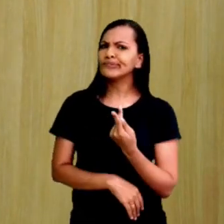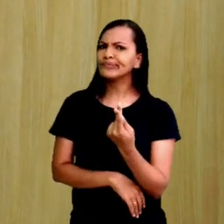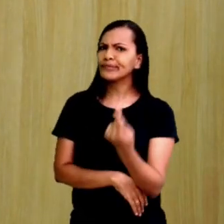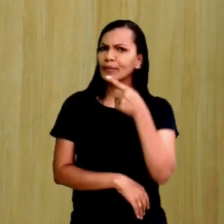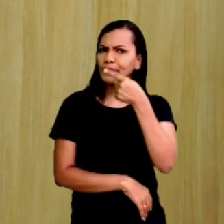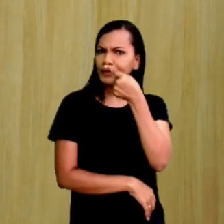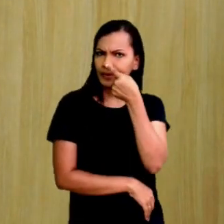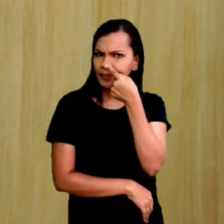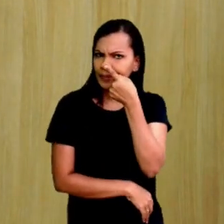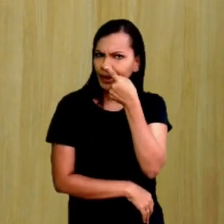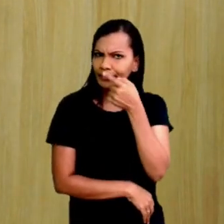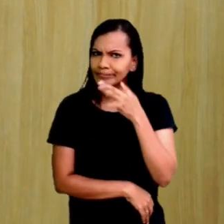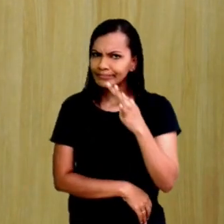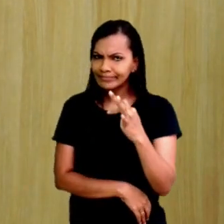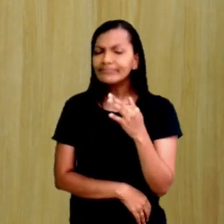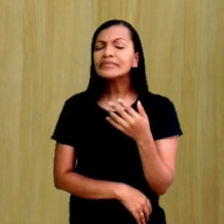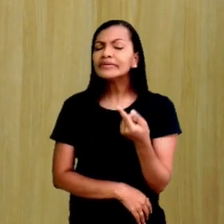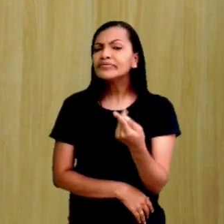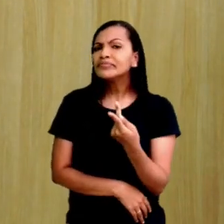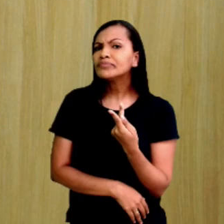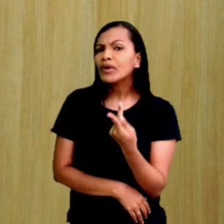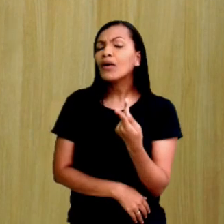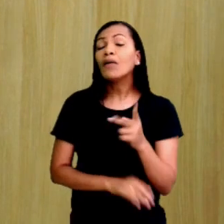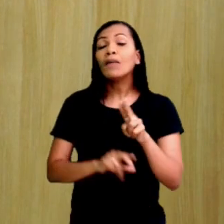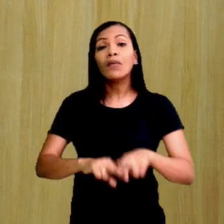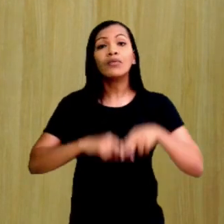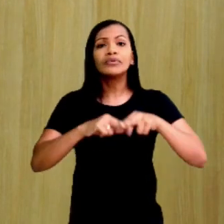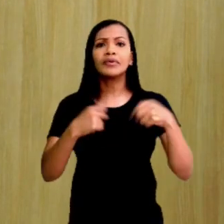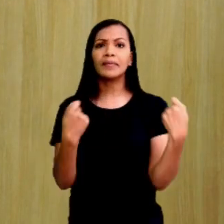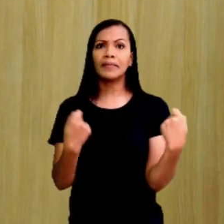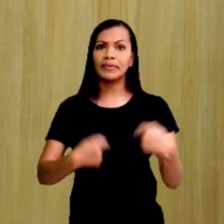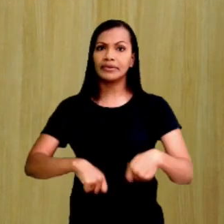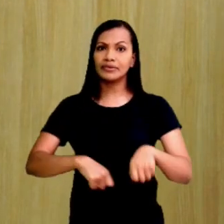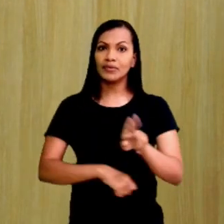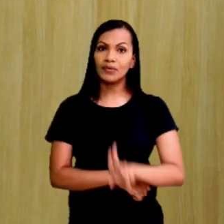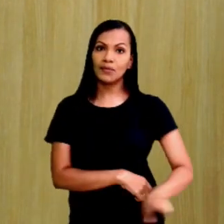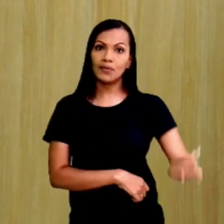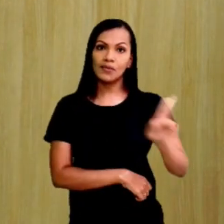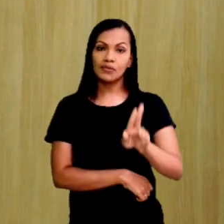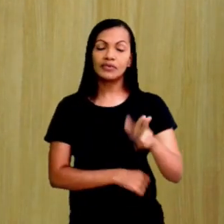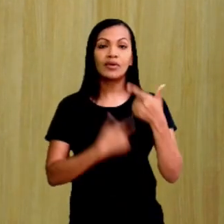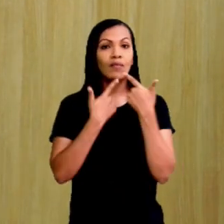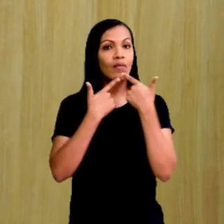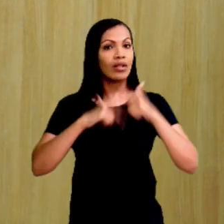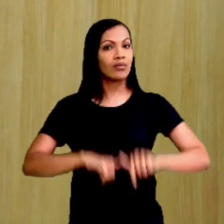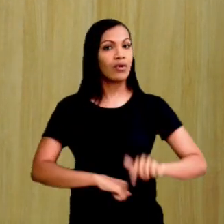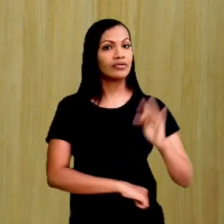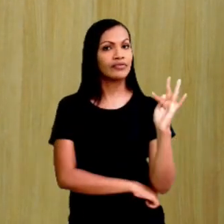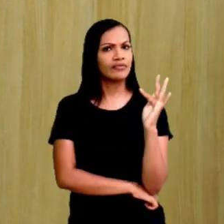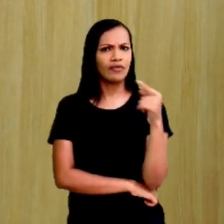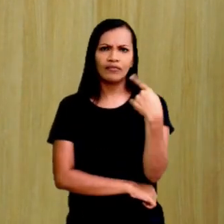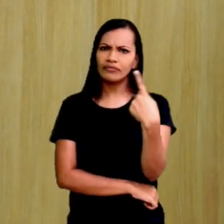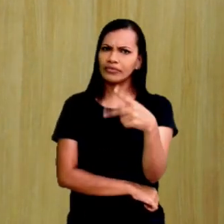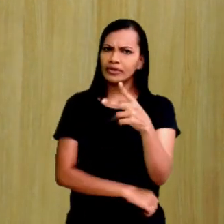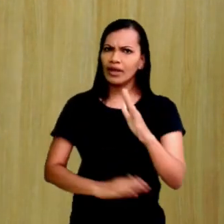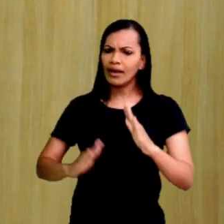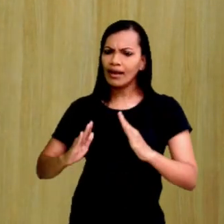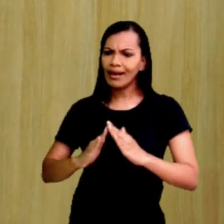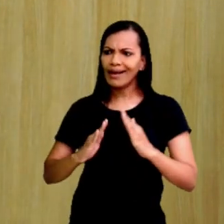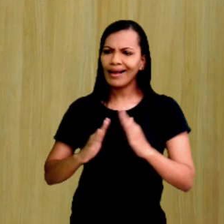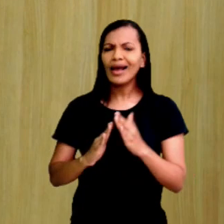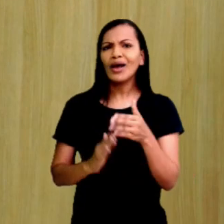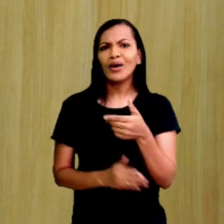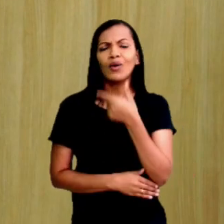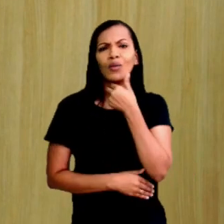grande e por isso eu preciso usar uma linguagem formal quando você tá na sua casa que você tá falando com seu